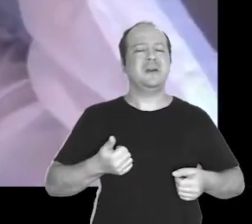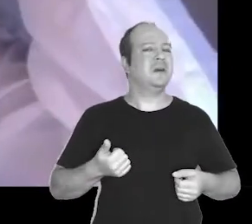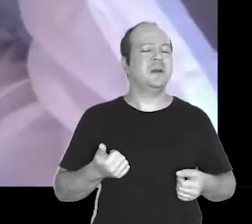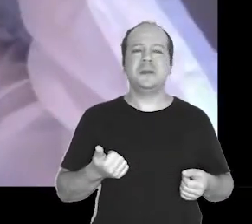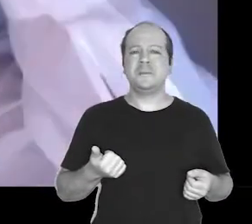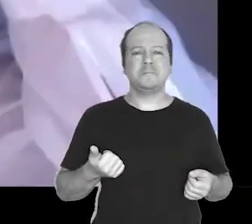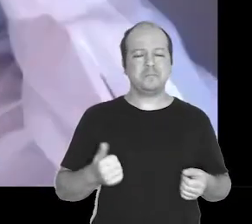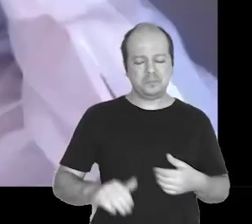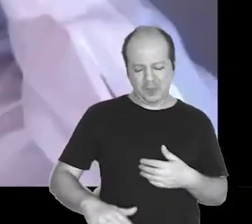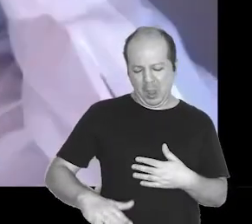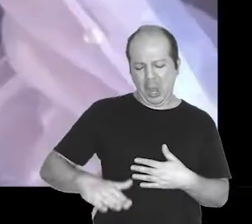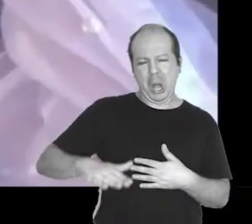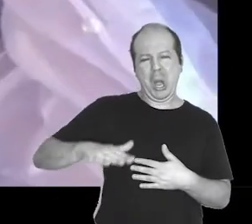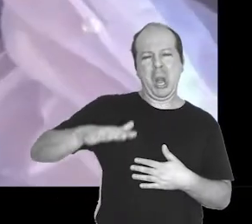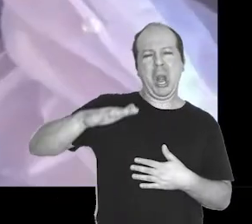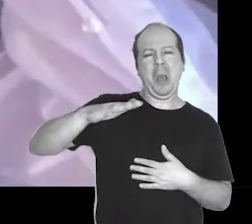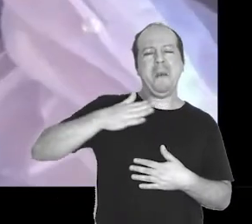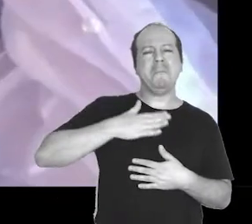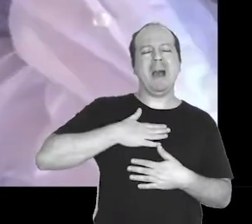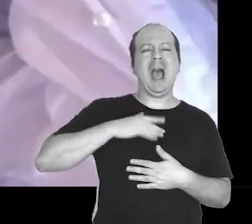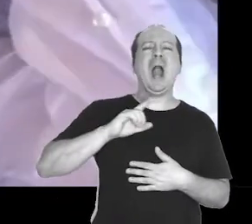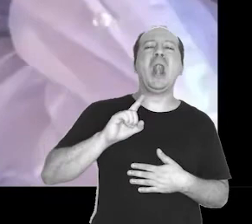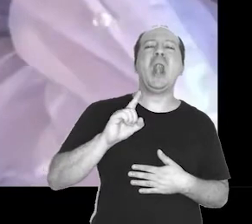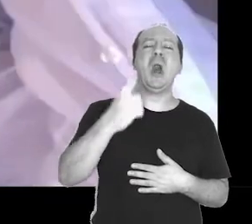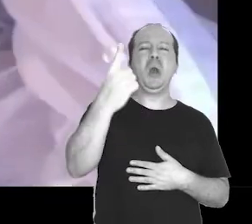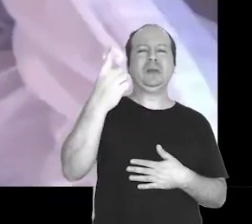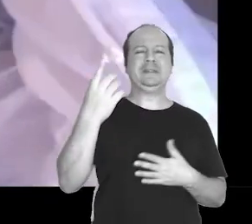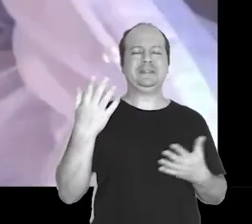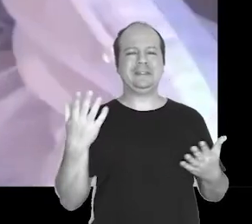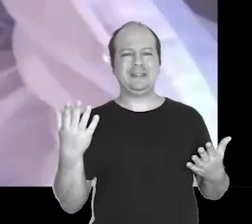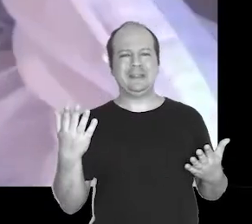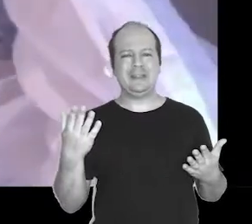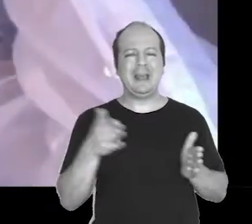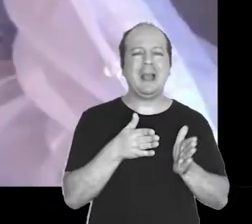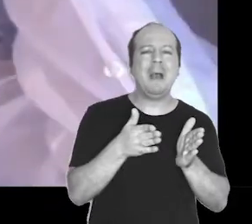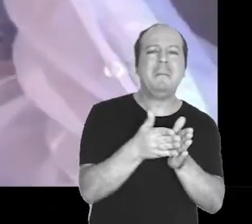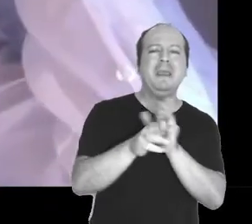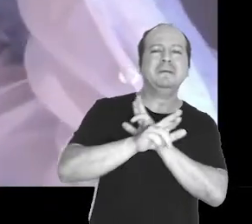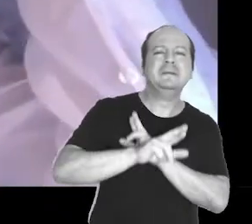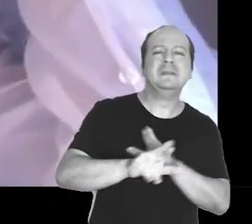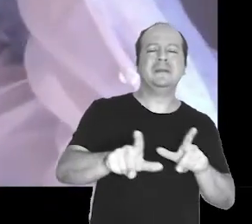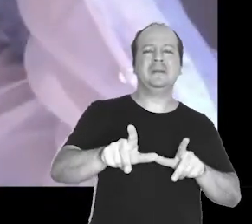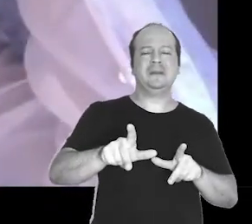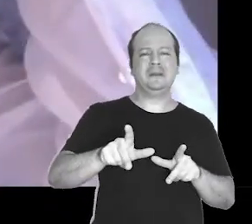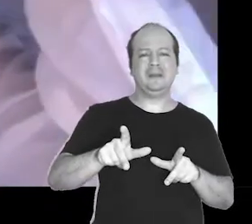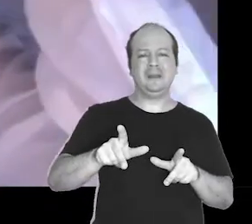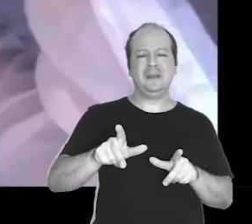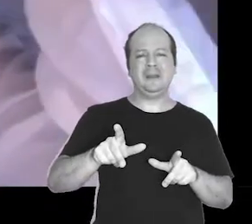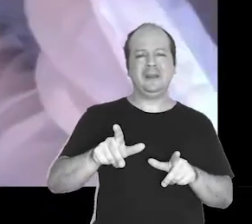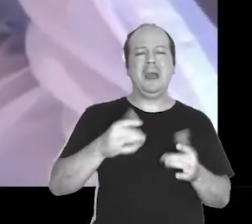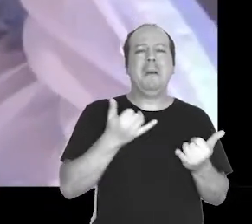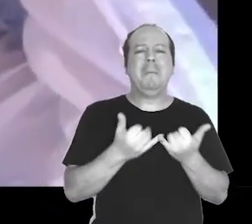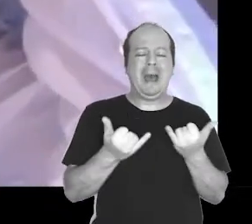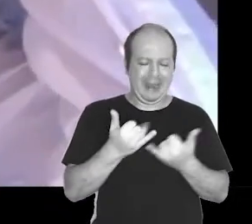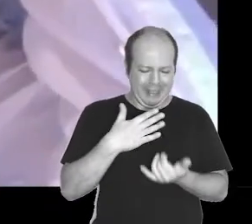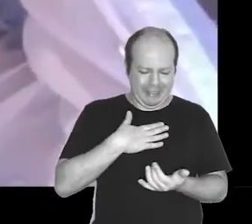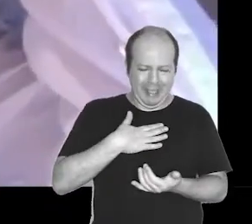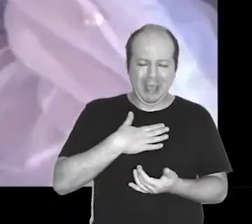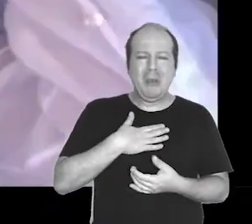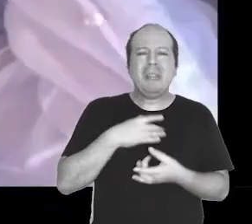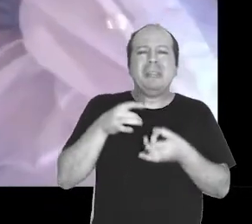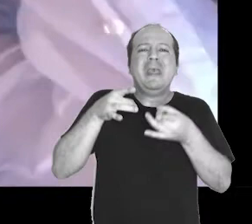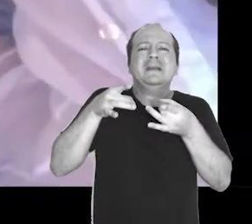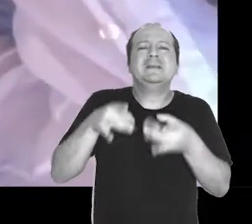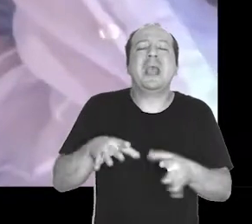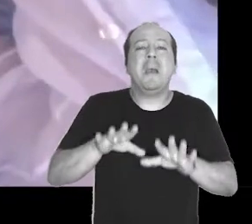te criassem longe dos meus carinhos. Se eu deixei, foi